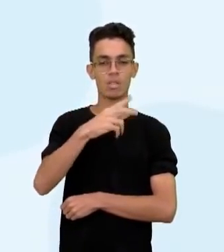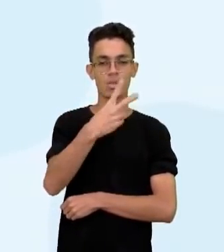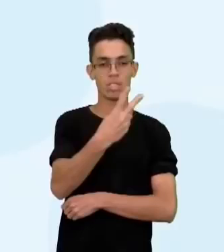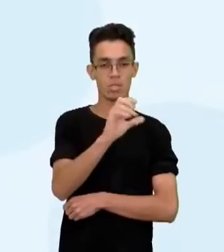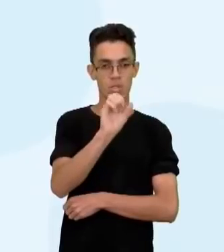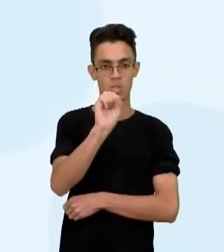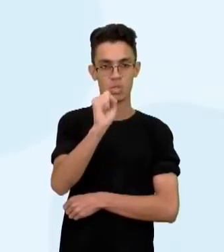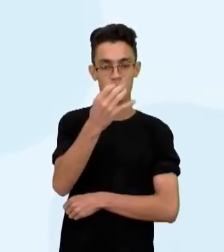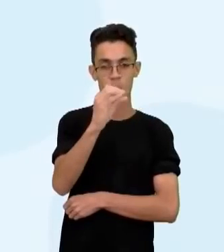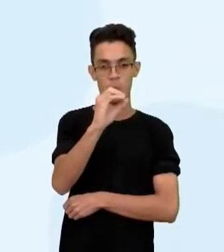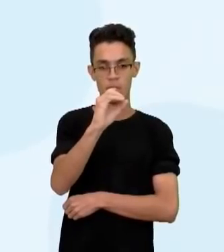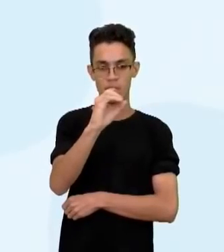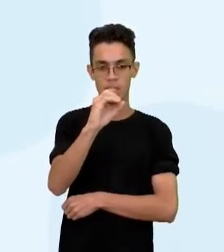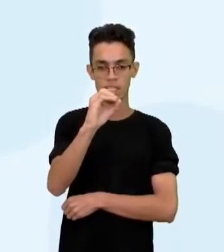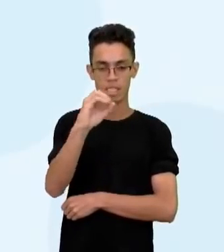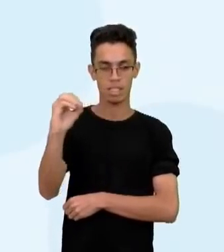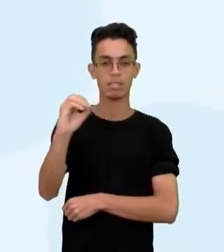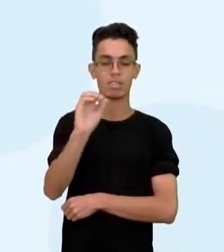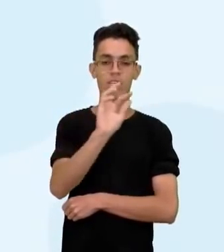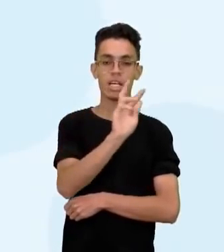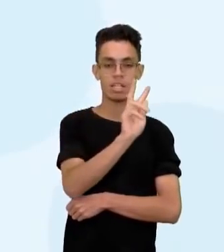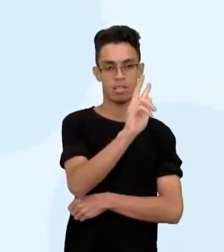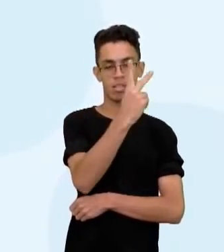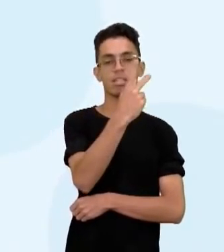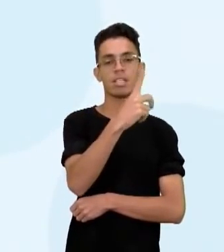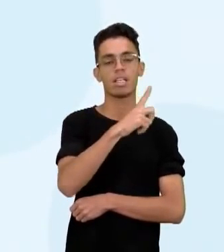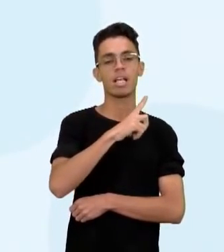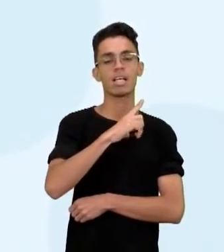280 átomos de hidrogênio. Então, olha aqui, ó,